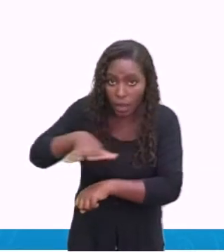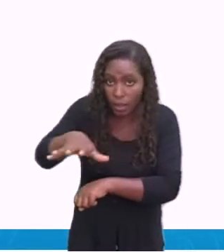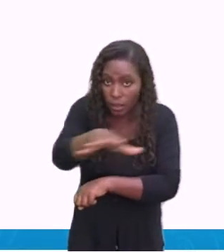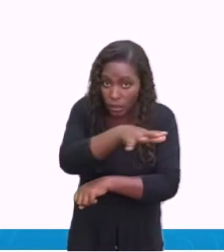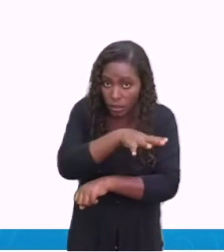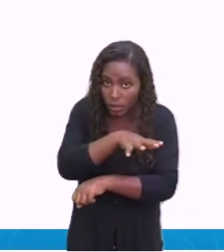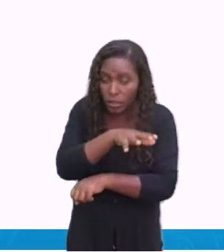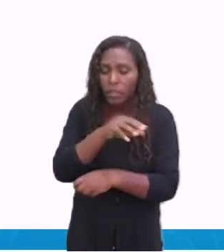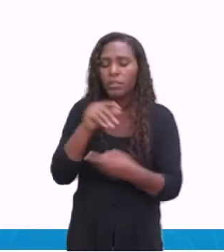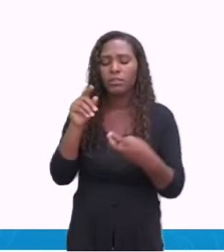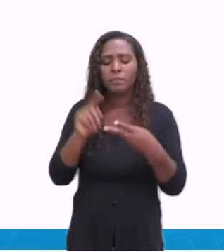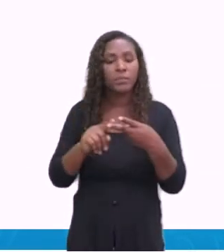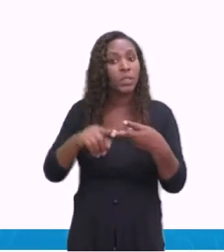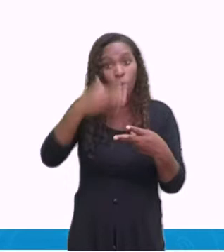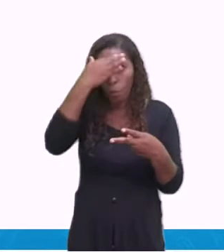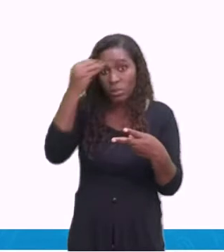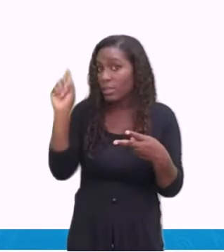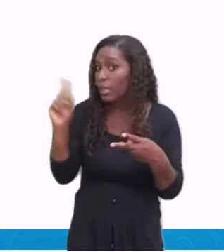não desistiram.